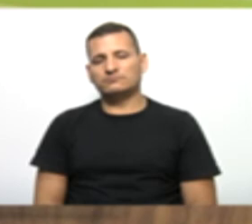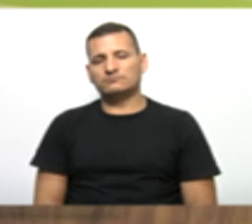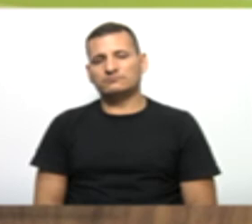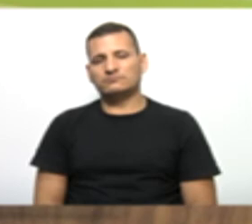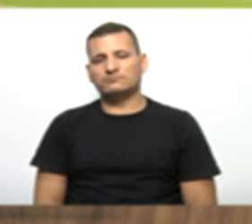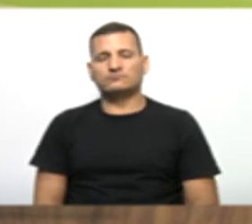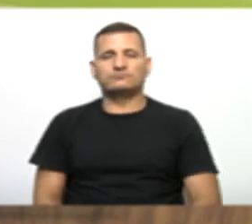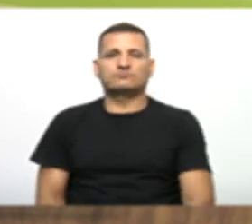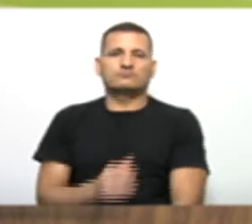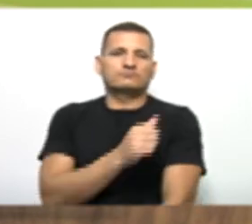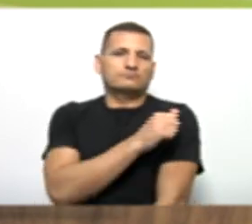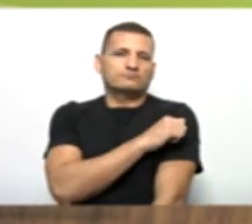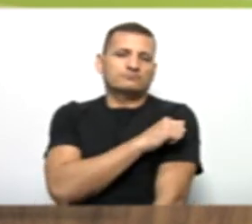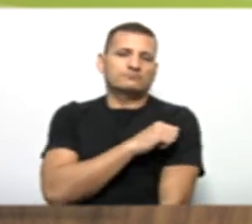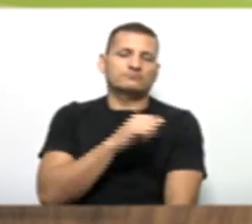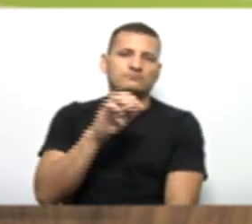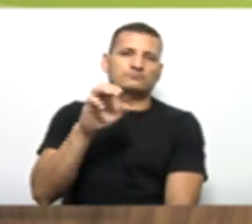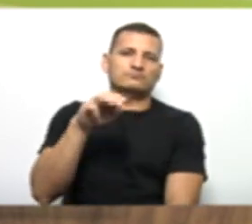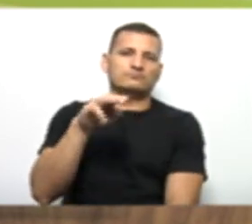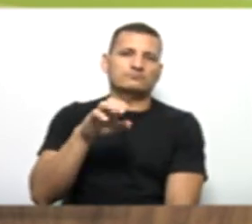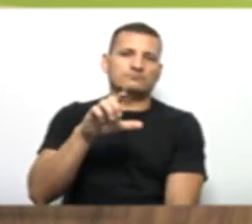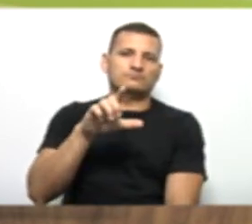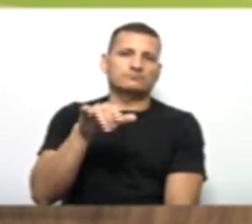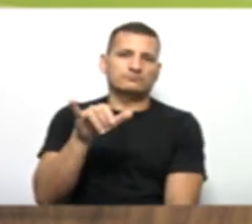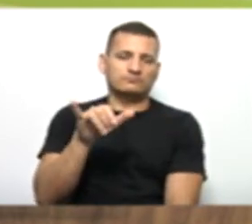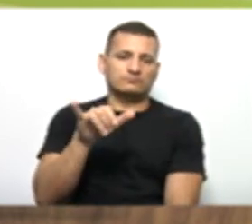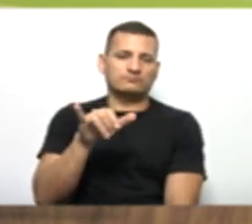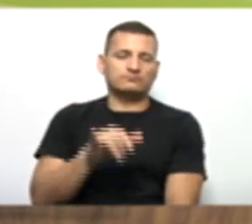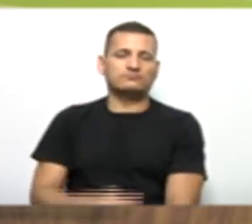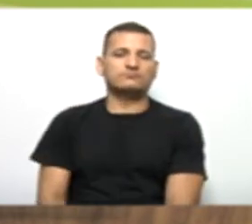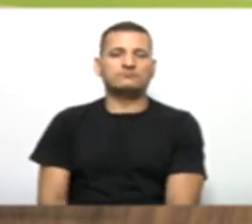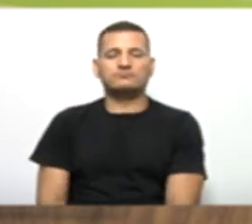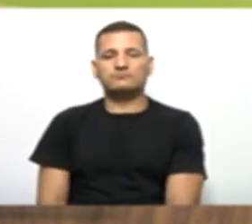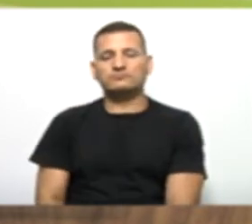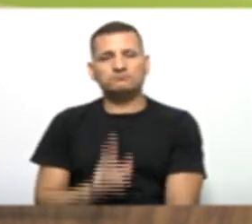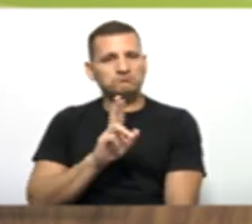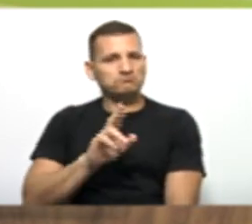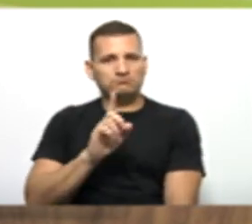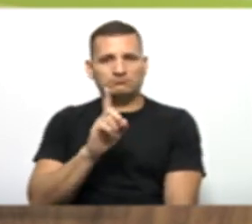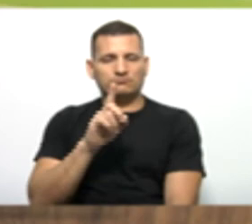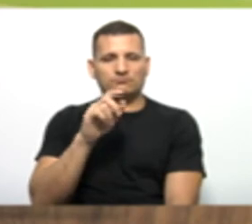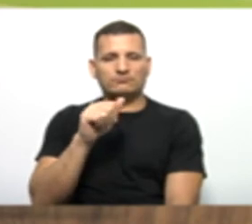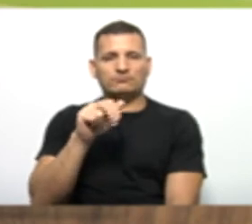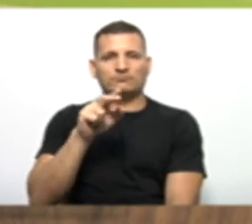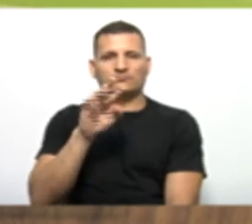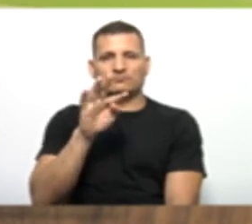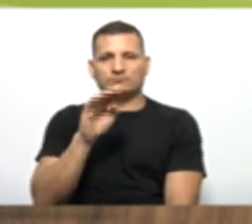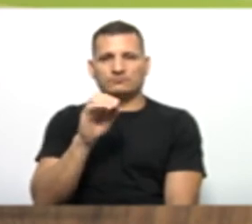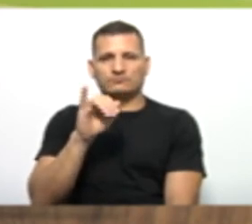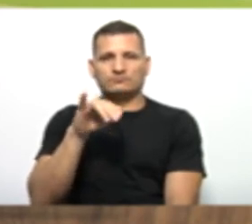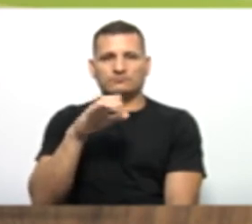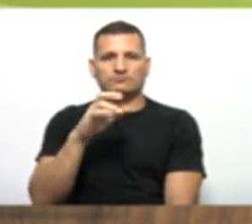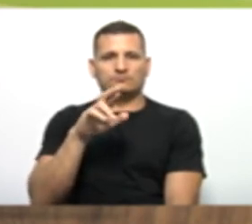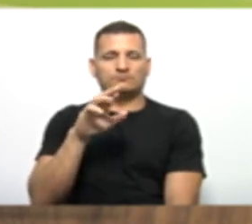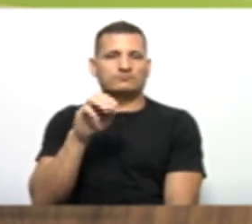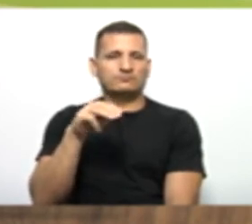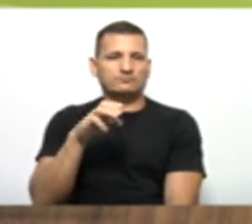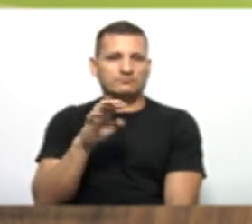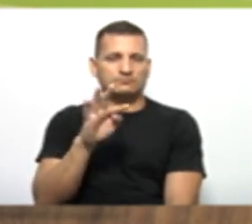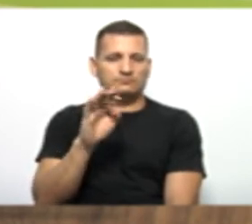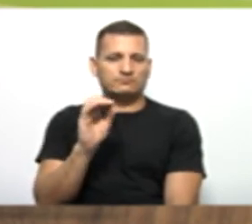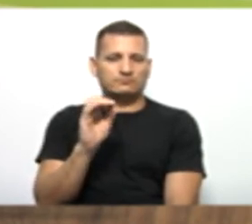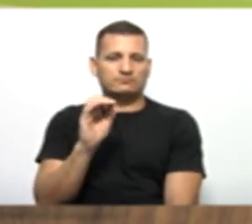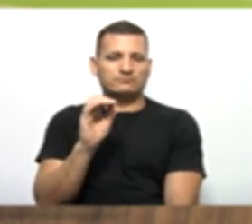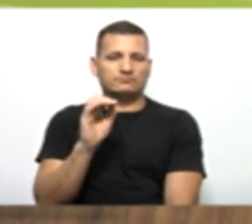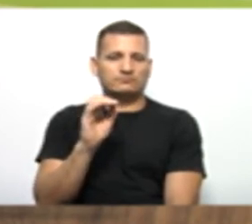a Emily, né? Que ela não usou o autoincremento, mas né, a Emily, né, a Gilmara, elas não usaram porque a